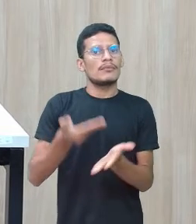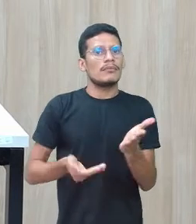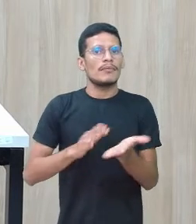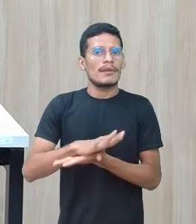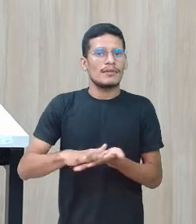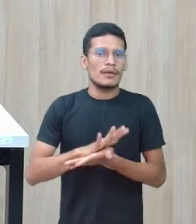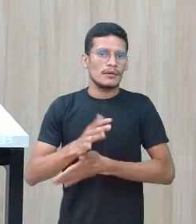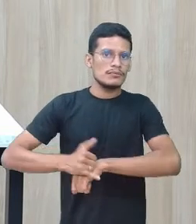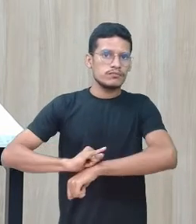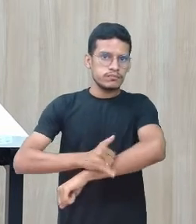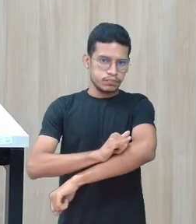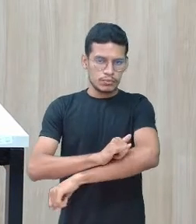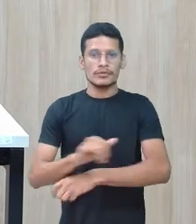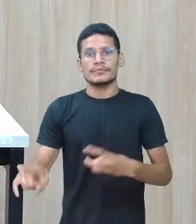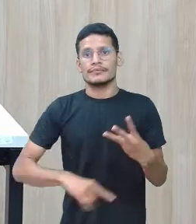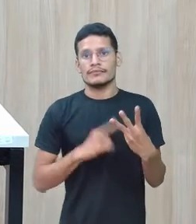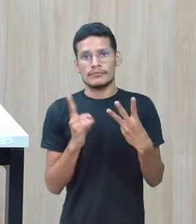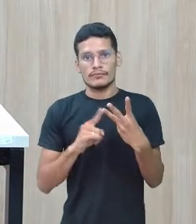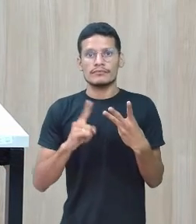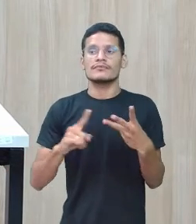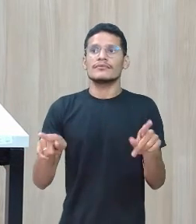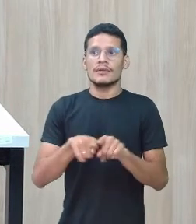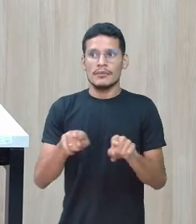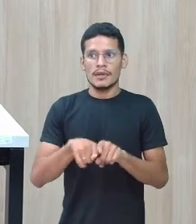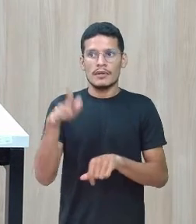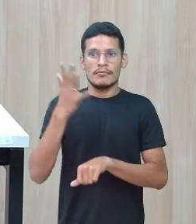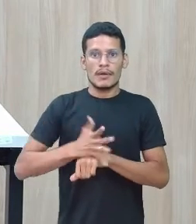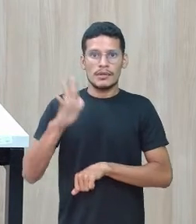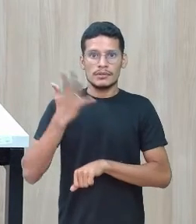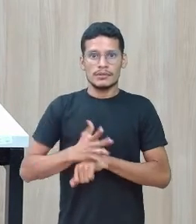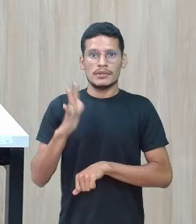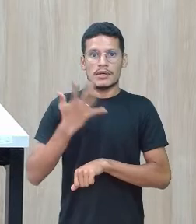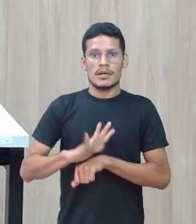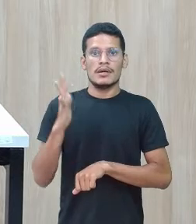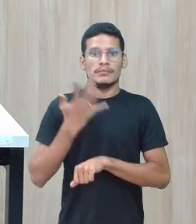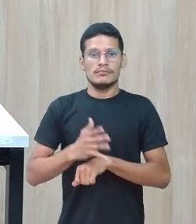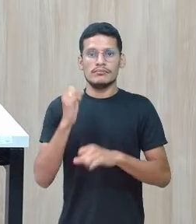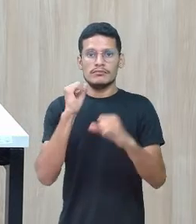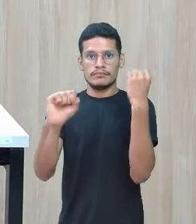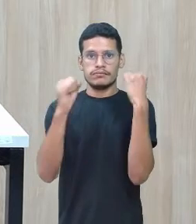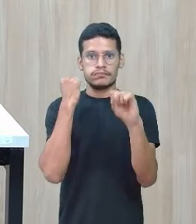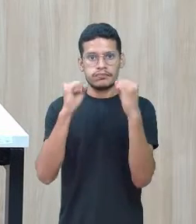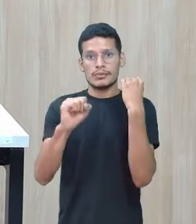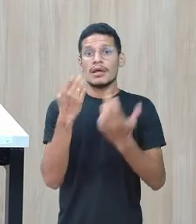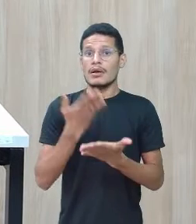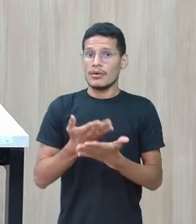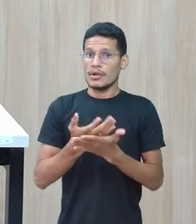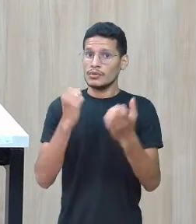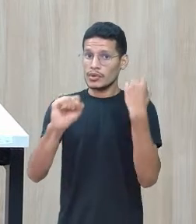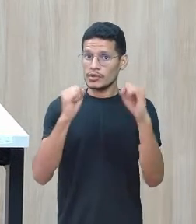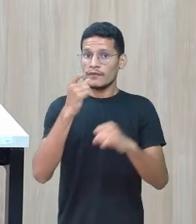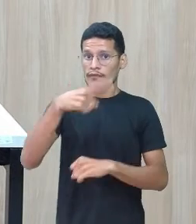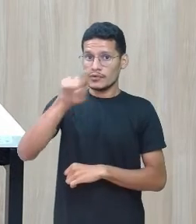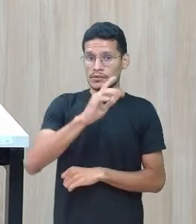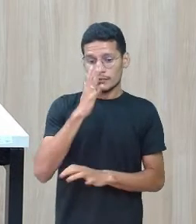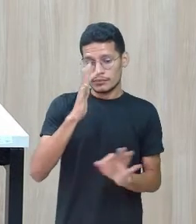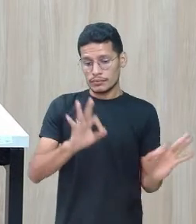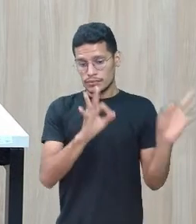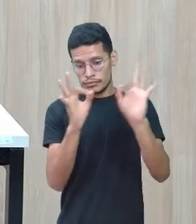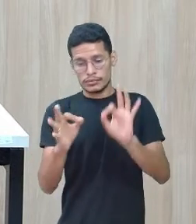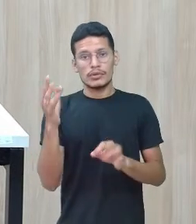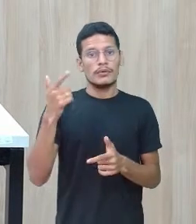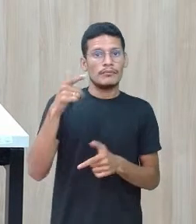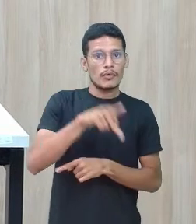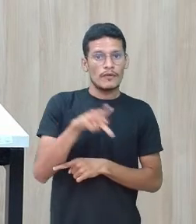de peso. E também praticar exercícios físicos. Nas aulas de educação física, vocês veem aí os